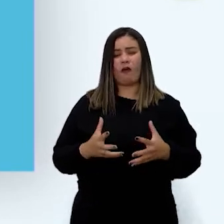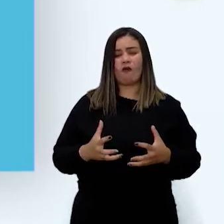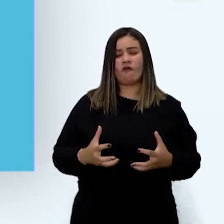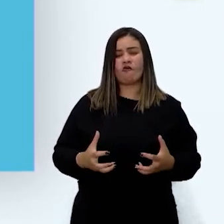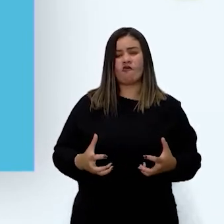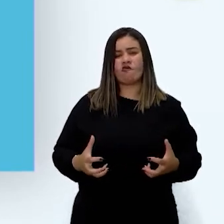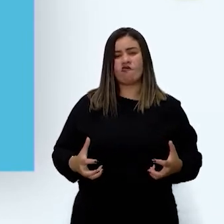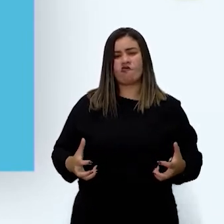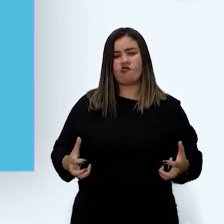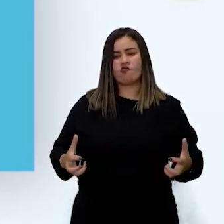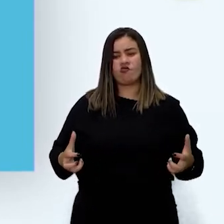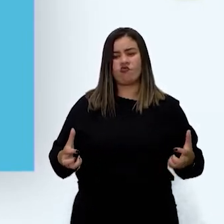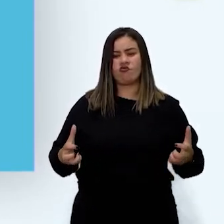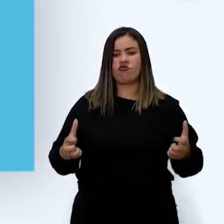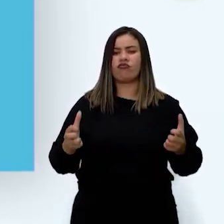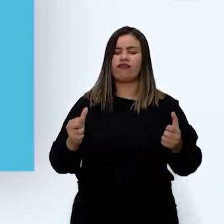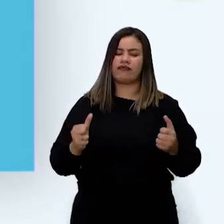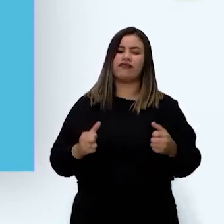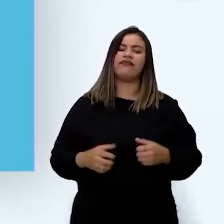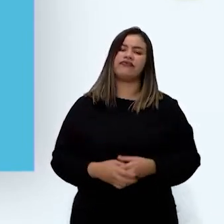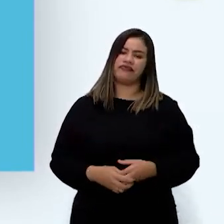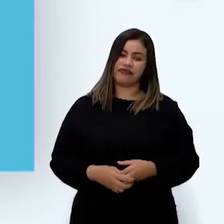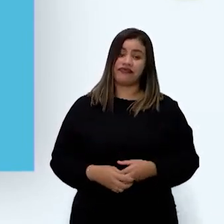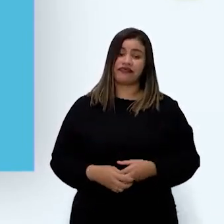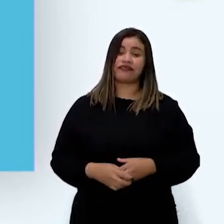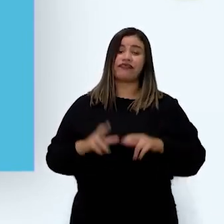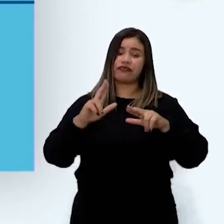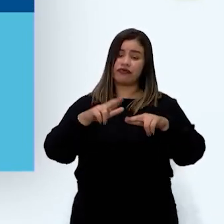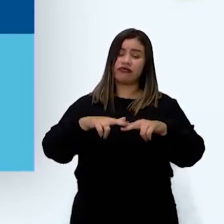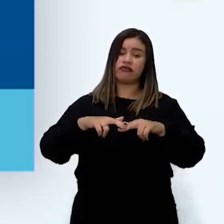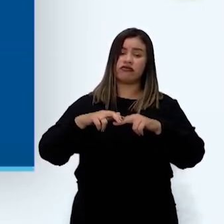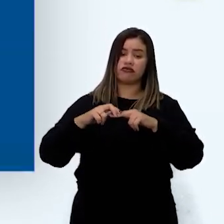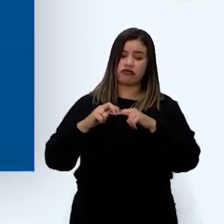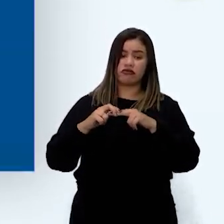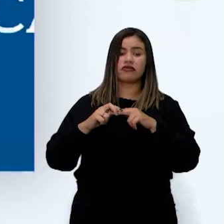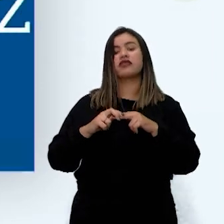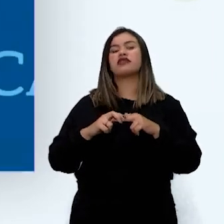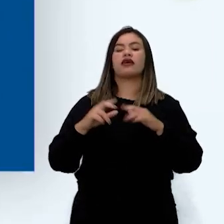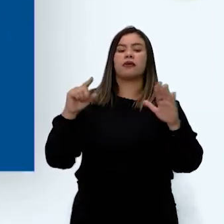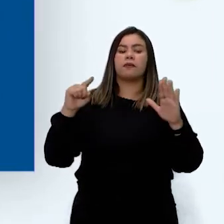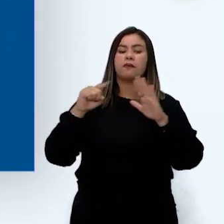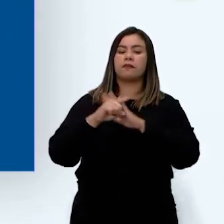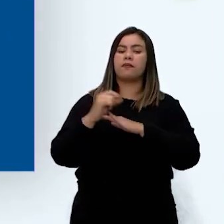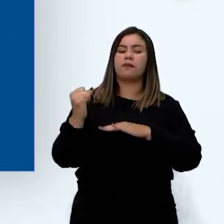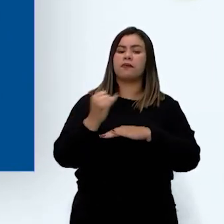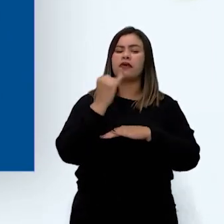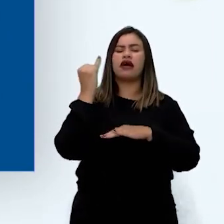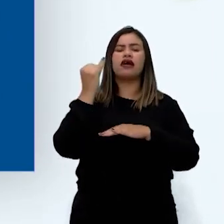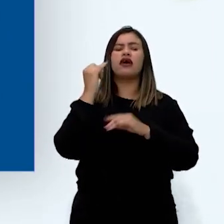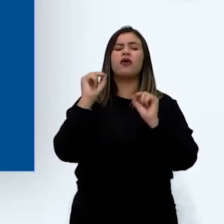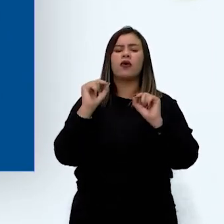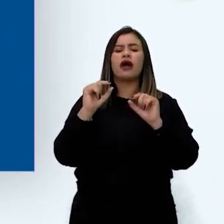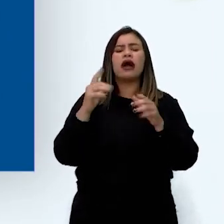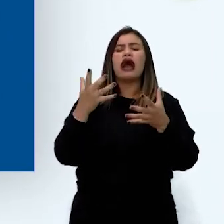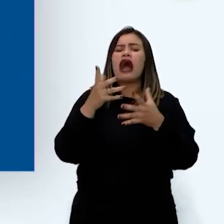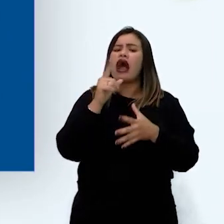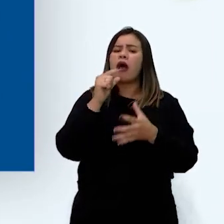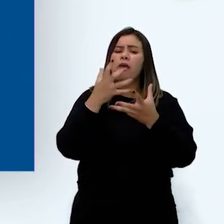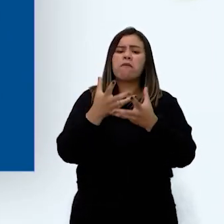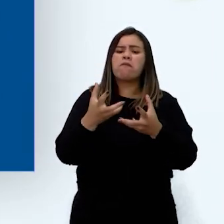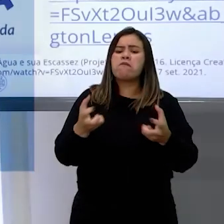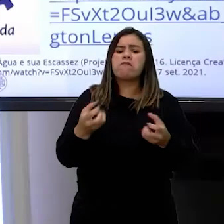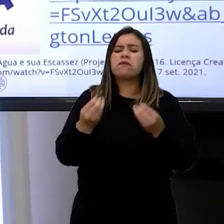escassez total ou parcial desse recurso. Por esse motivo, a grande questão é: o que causa a escassez hídrica?